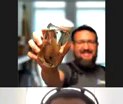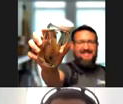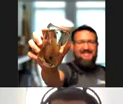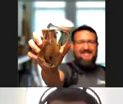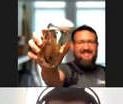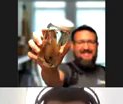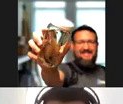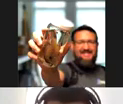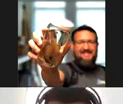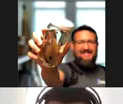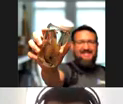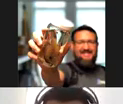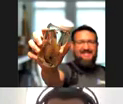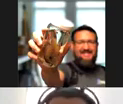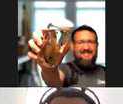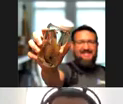modelos em 3 tipos principais.